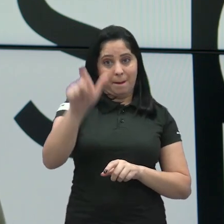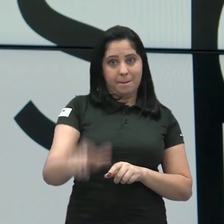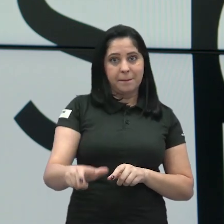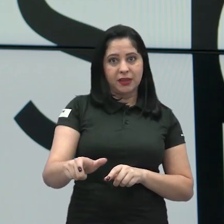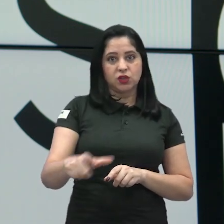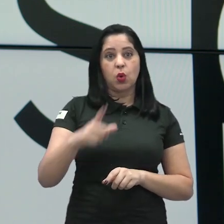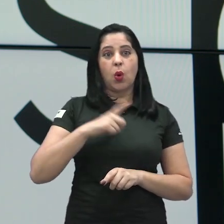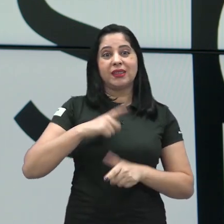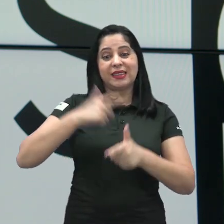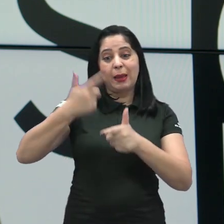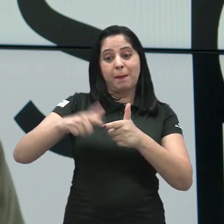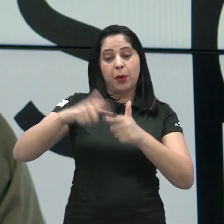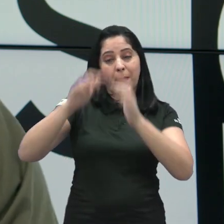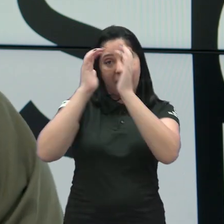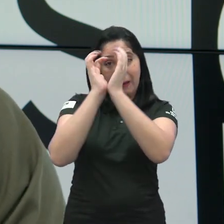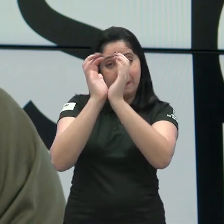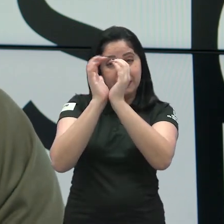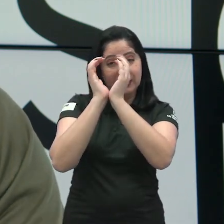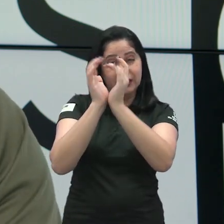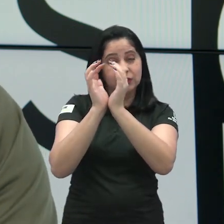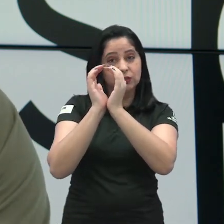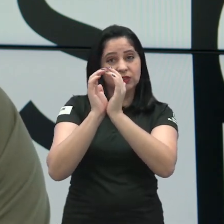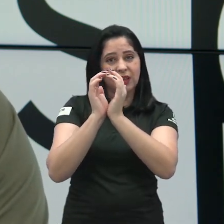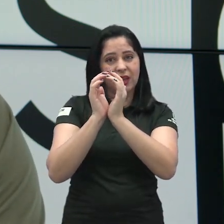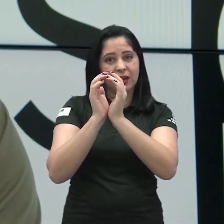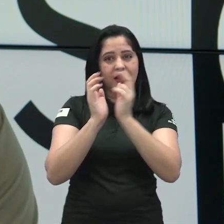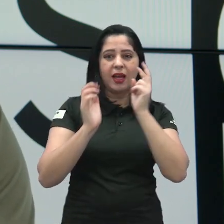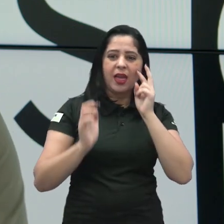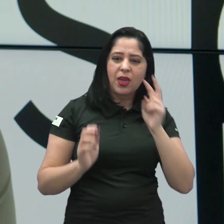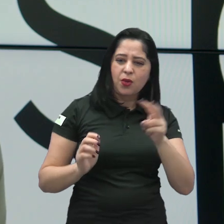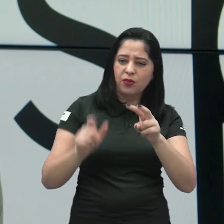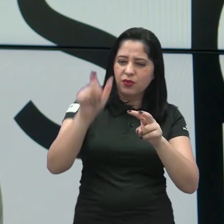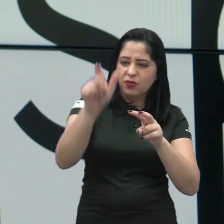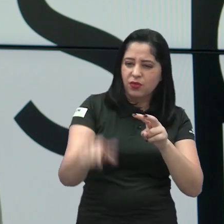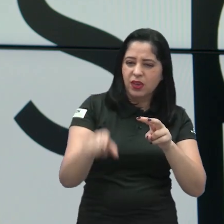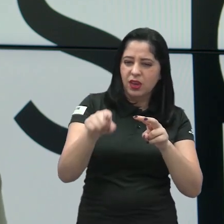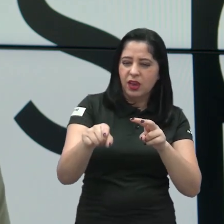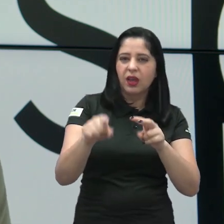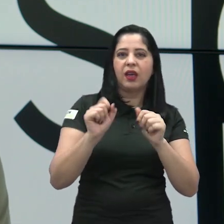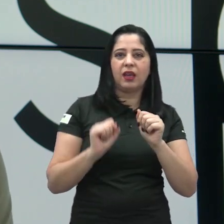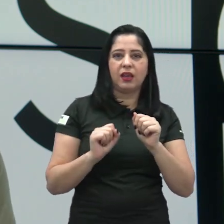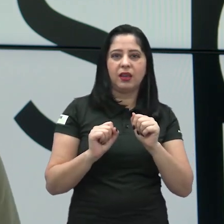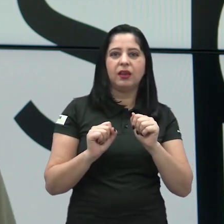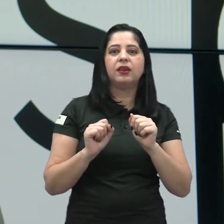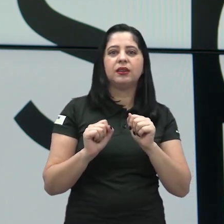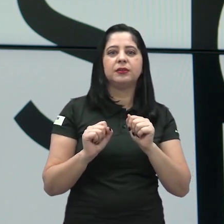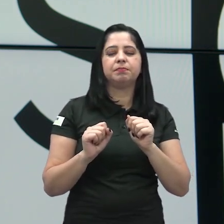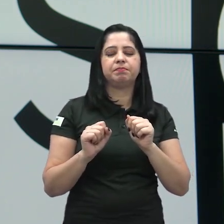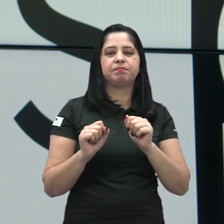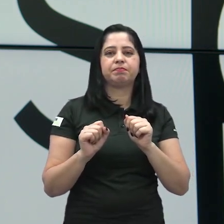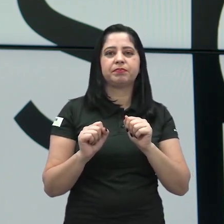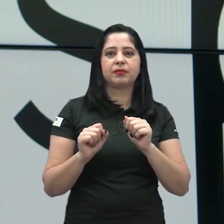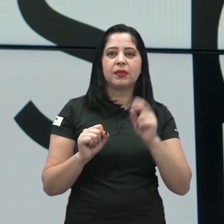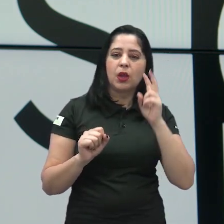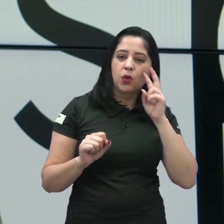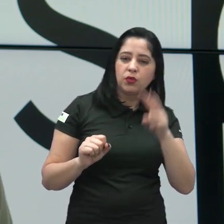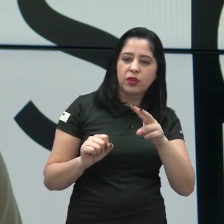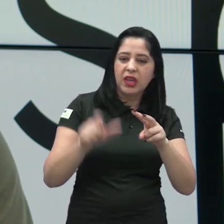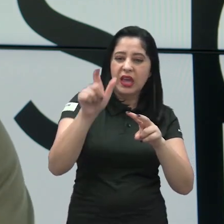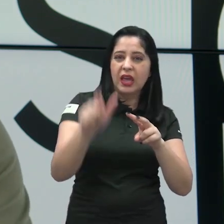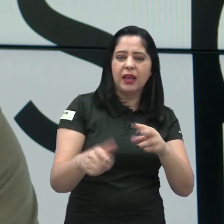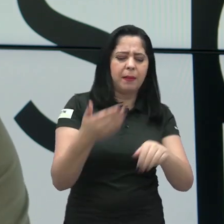paralisia cerebral, que era um aluno que eu visualmente vi ele lá na academia, trabalhando, nessa época eu era instrutor de